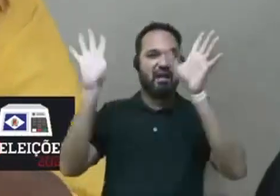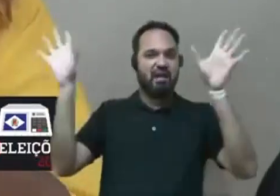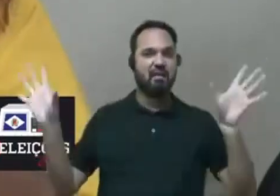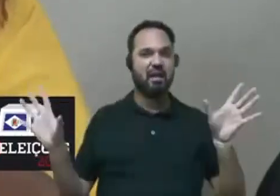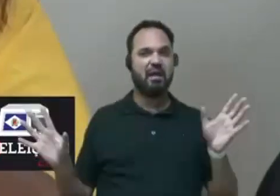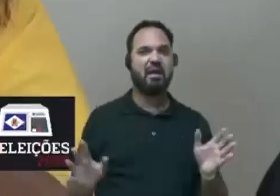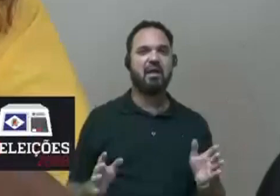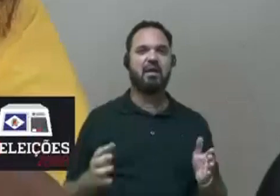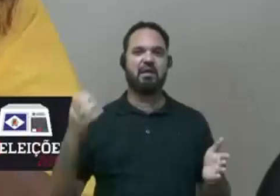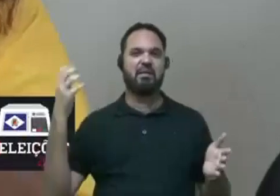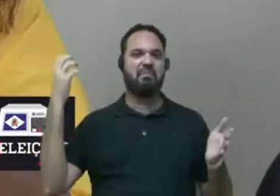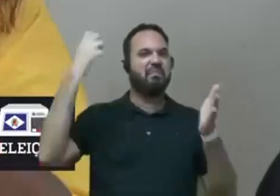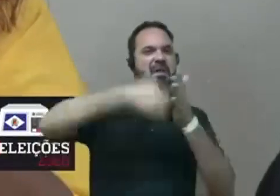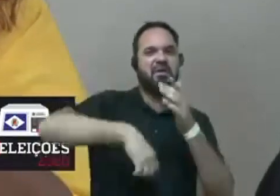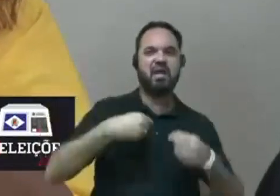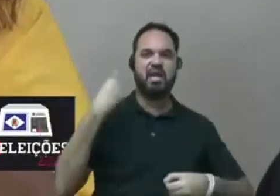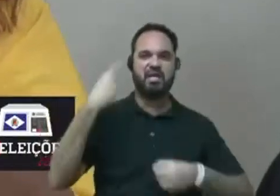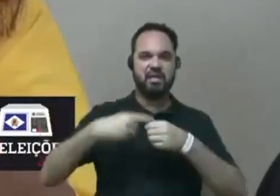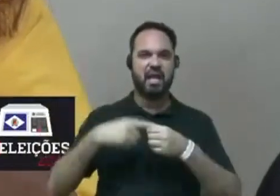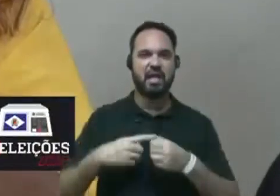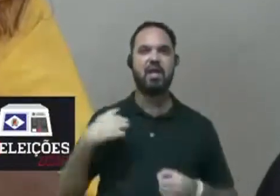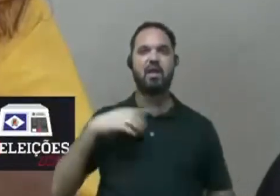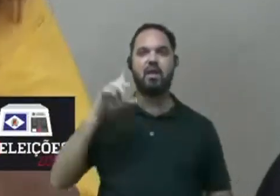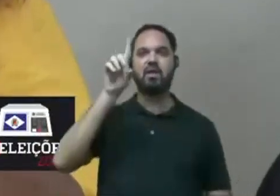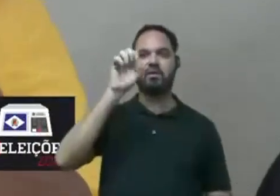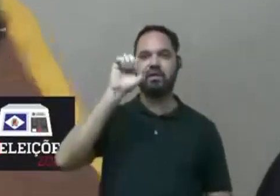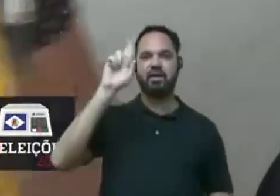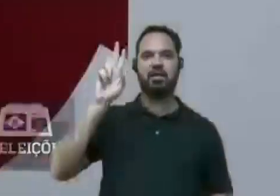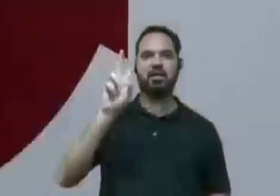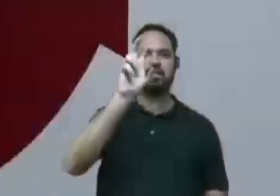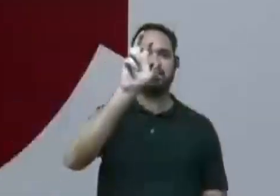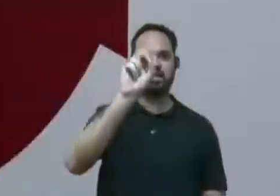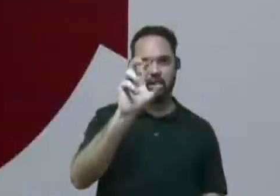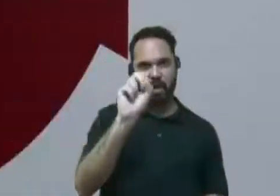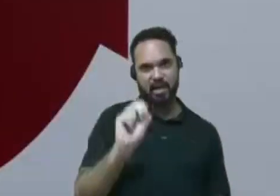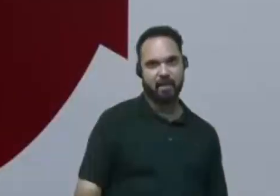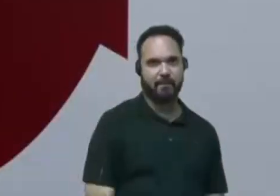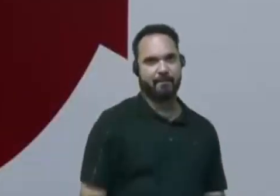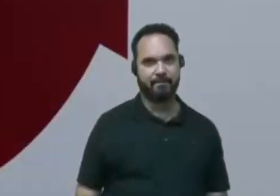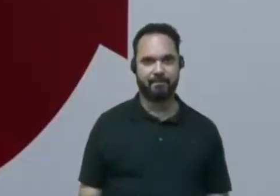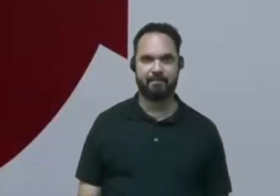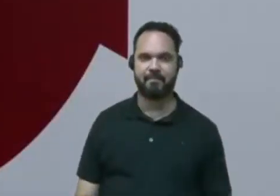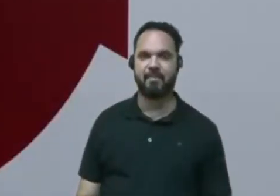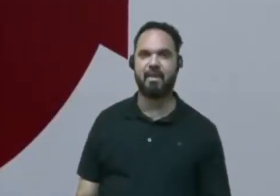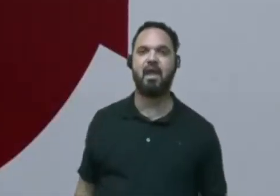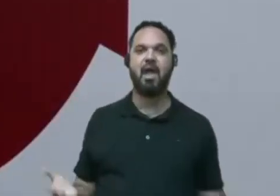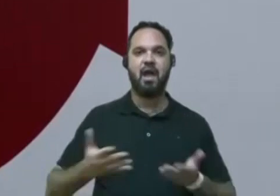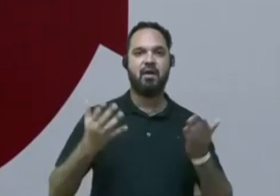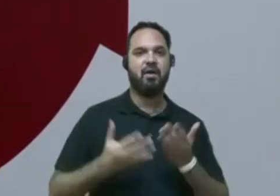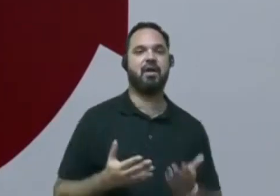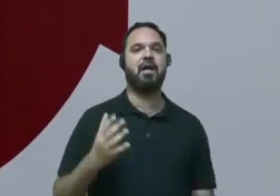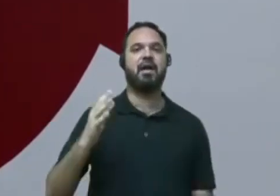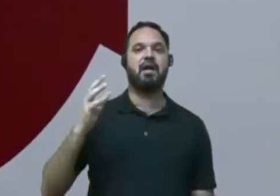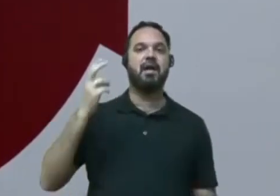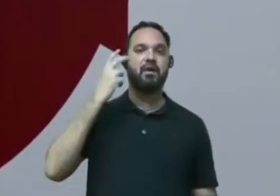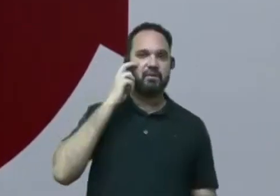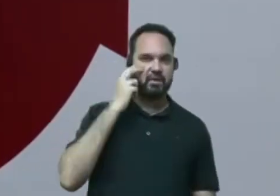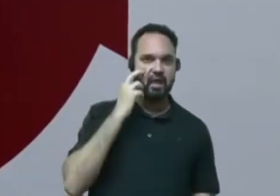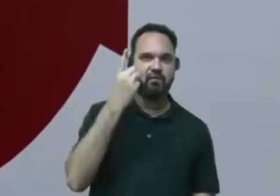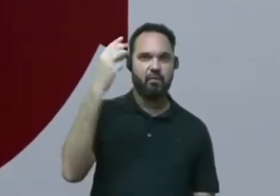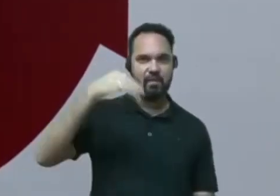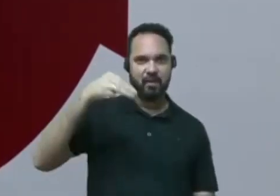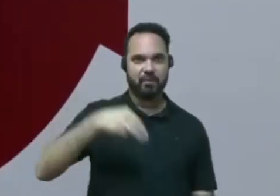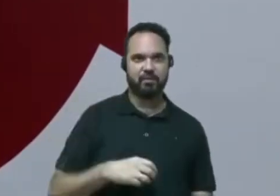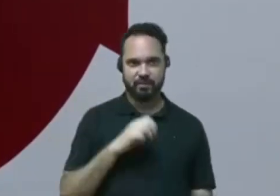liberais que prejudicam a cidade eu sou o DN 50 obrigada a candida e agora o candidato Gustavo Felício no outro tem um